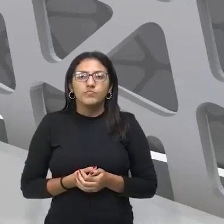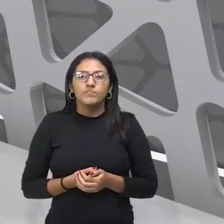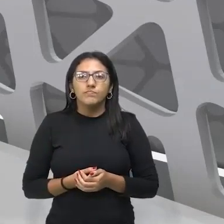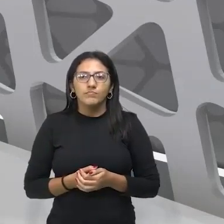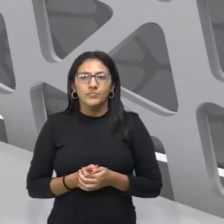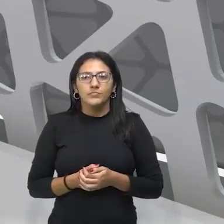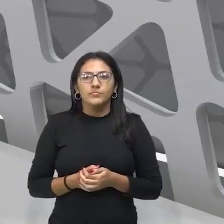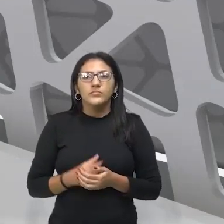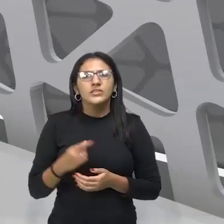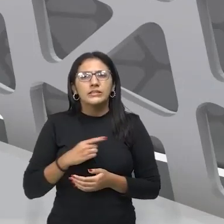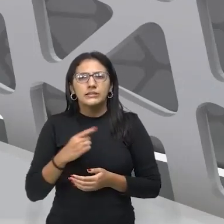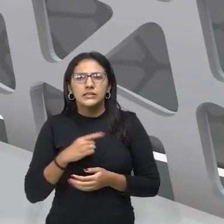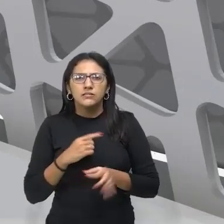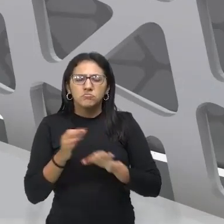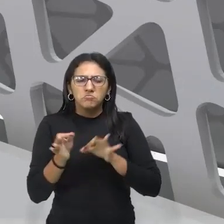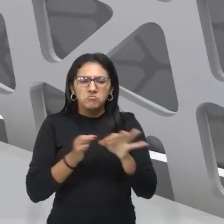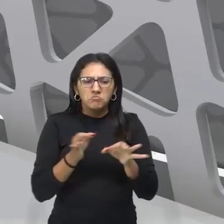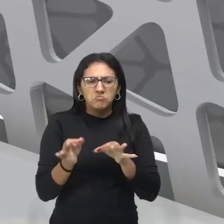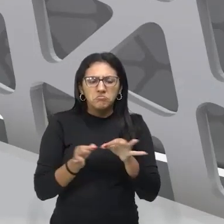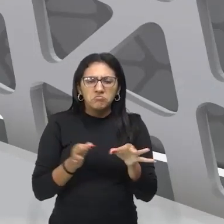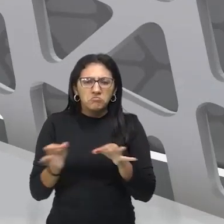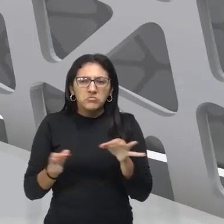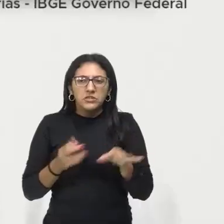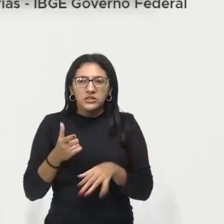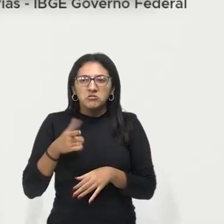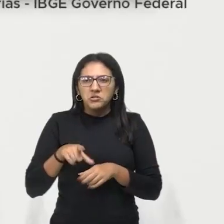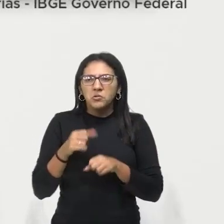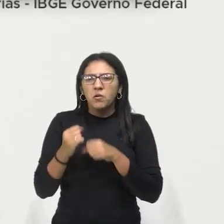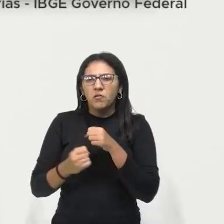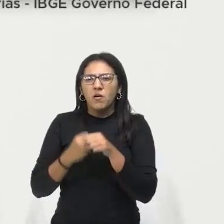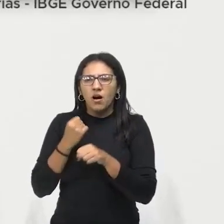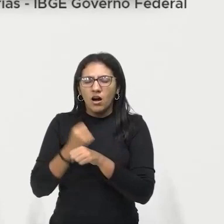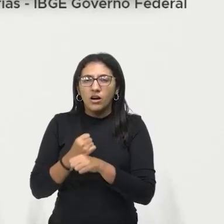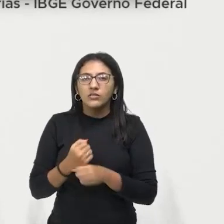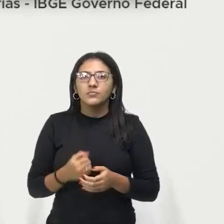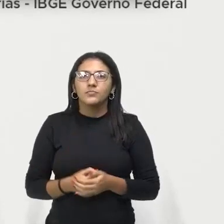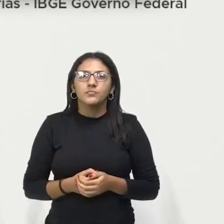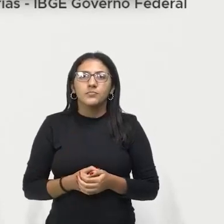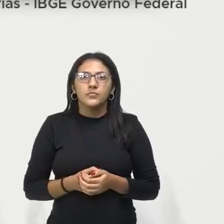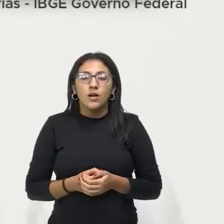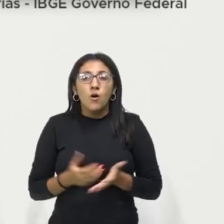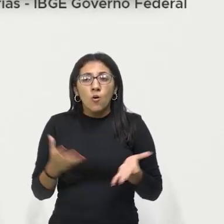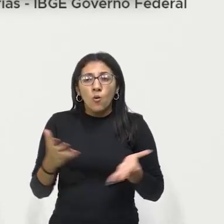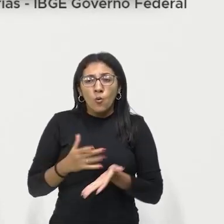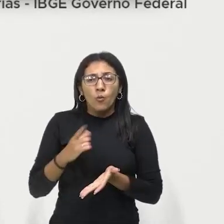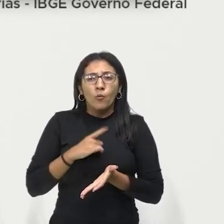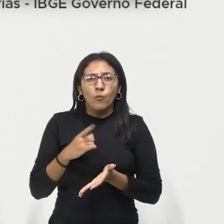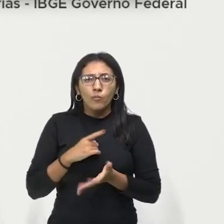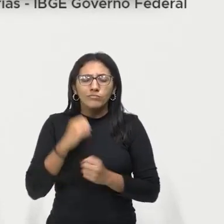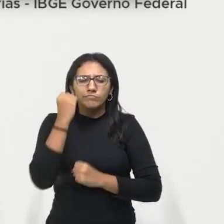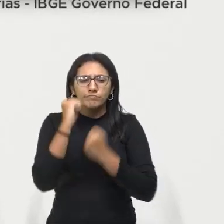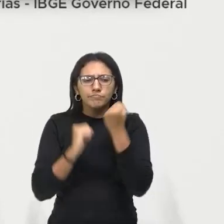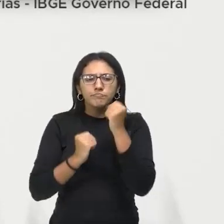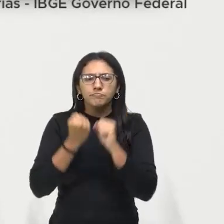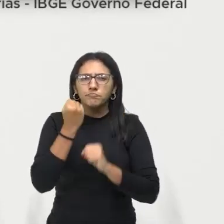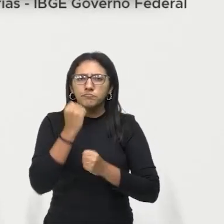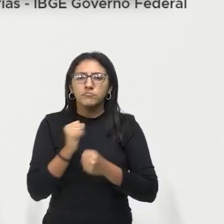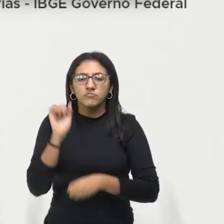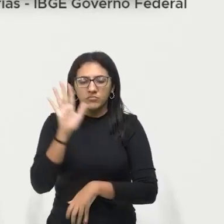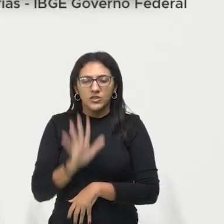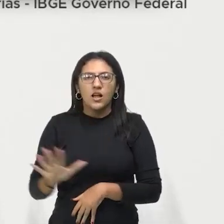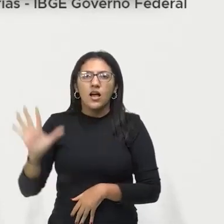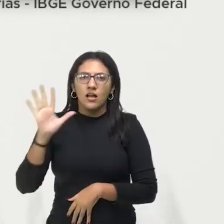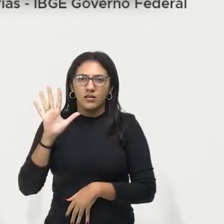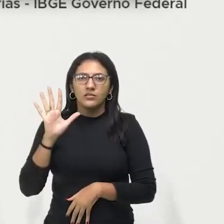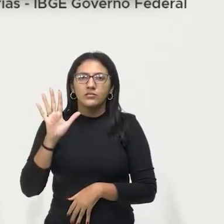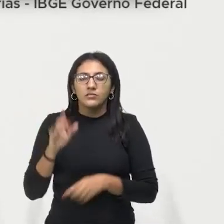sobre a desconcentração industrial, né? Apesar da desconcentração espacial ocorrida nos últimos anos, ainda